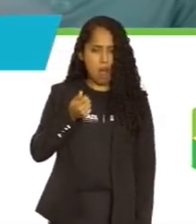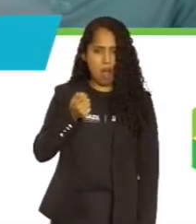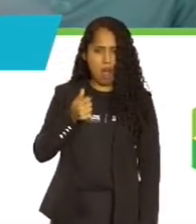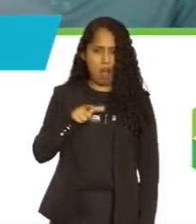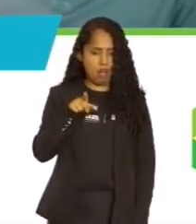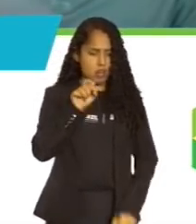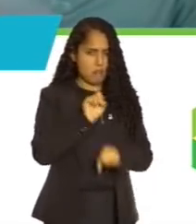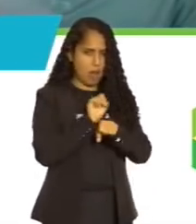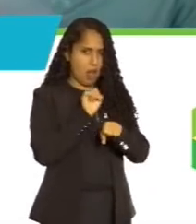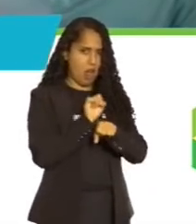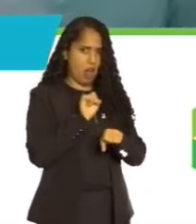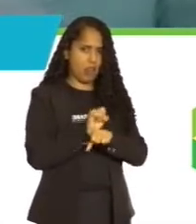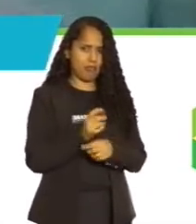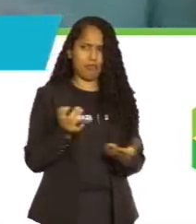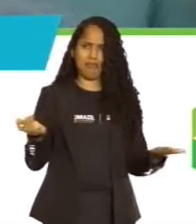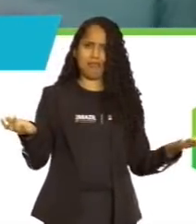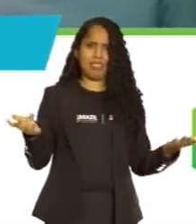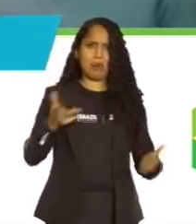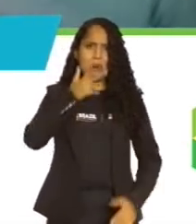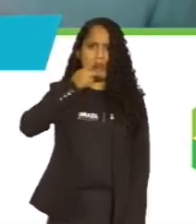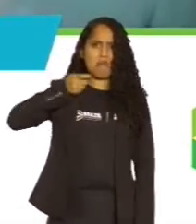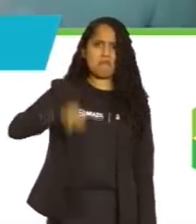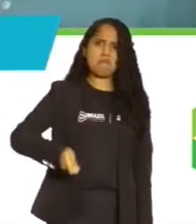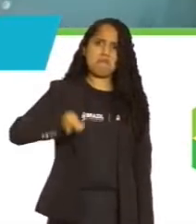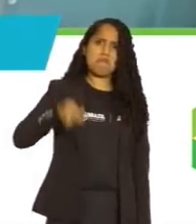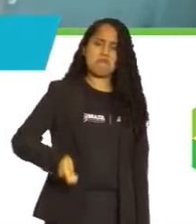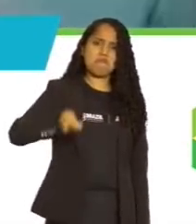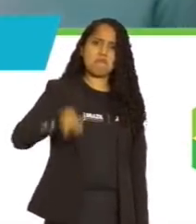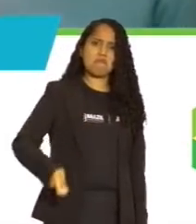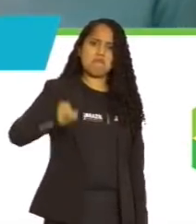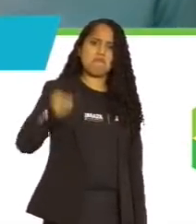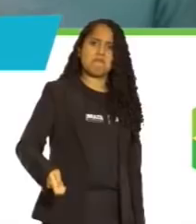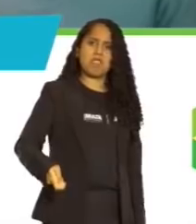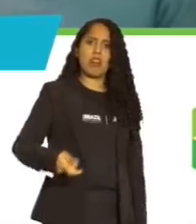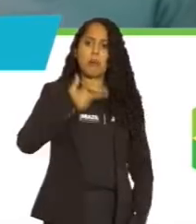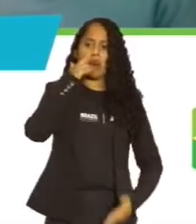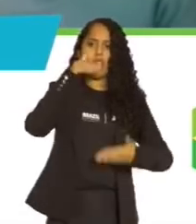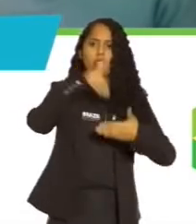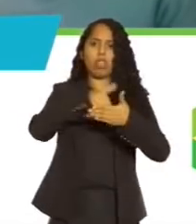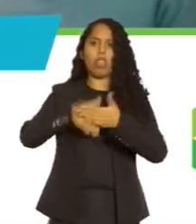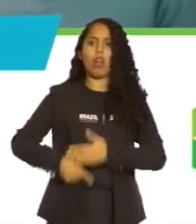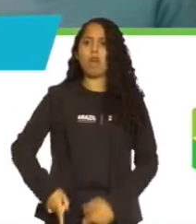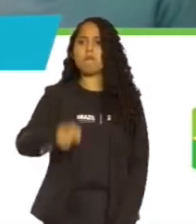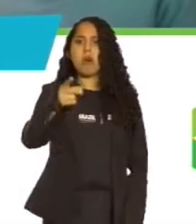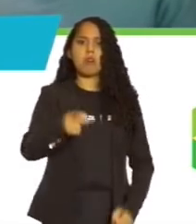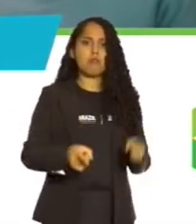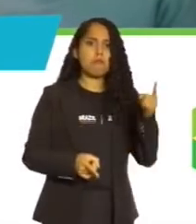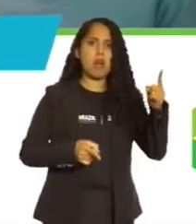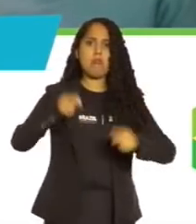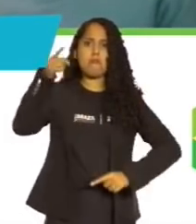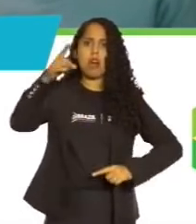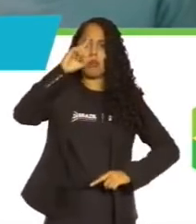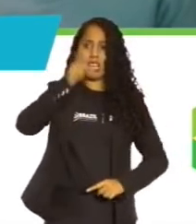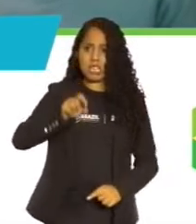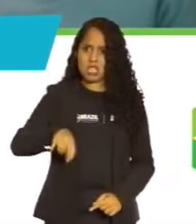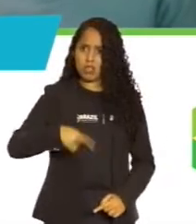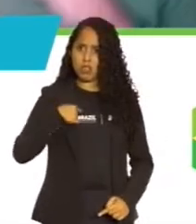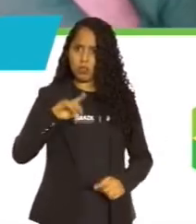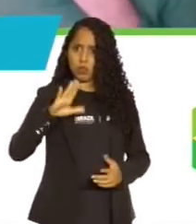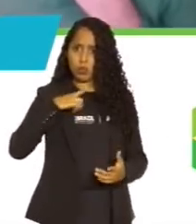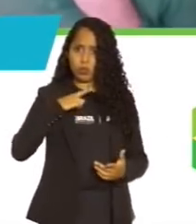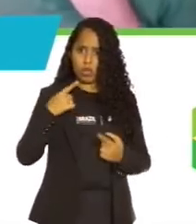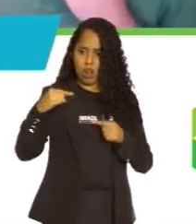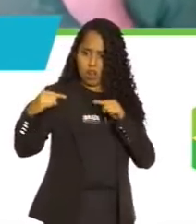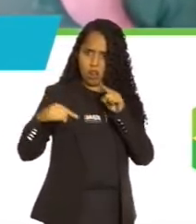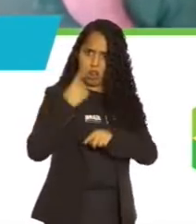Esperem, aguardem, como se fosse um ditador eleito a ponto de ameaçar aqueles que são contraditórios